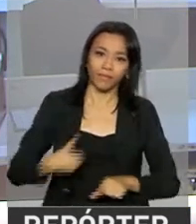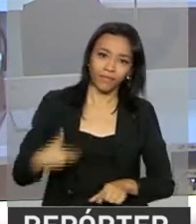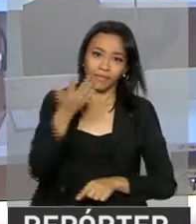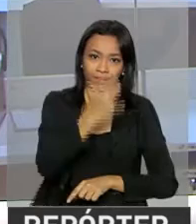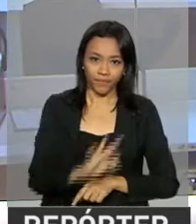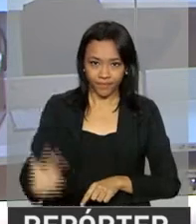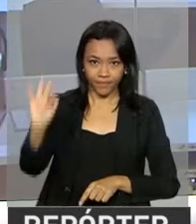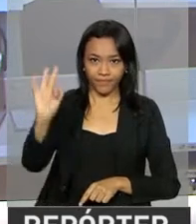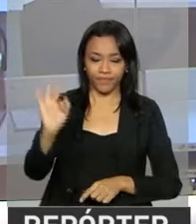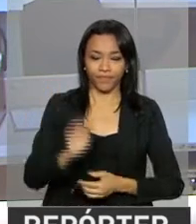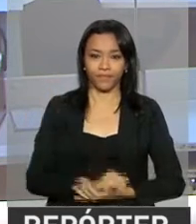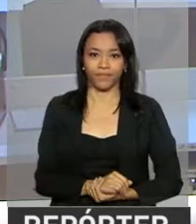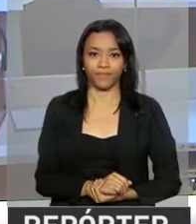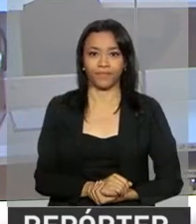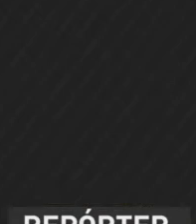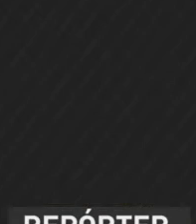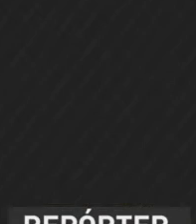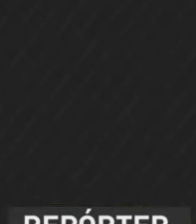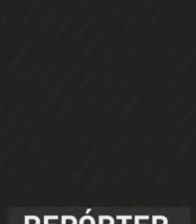do governo federal